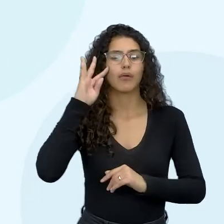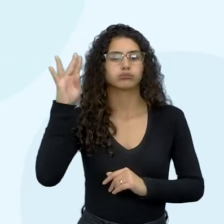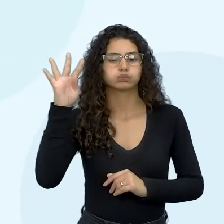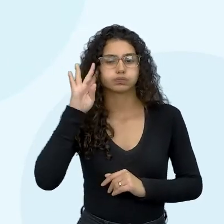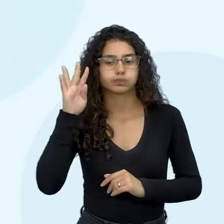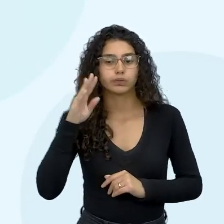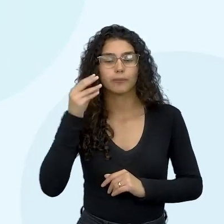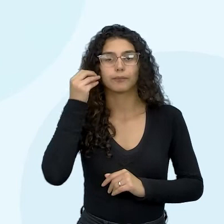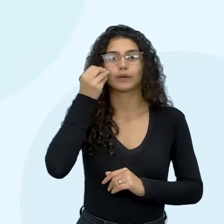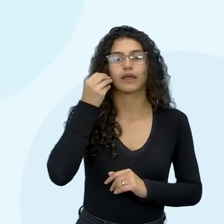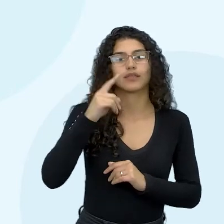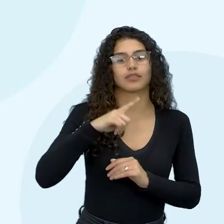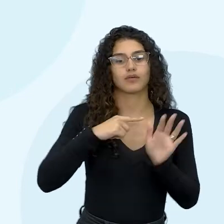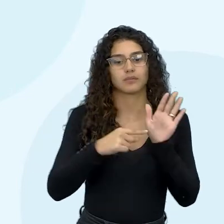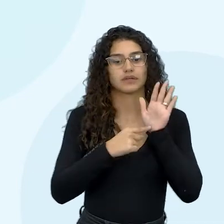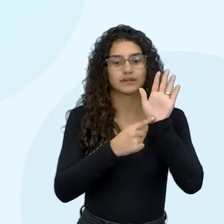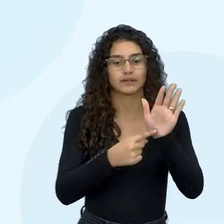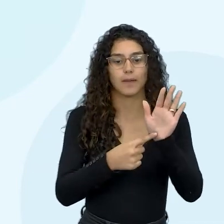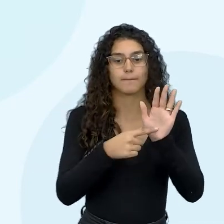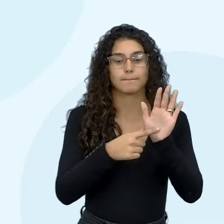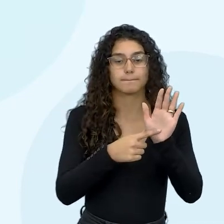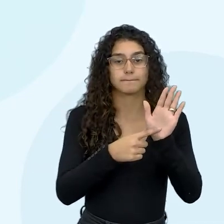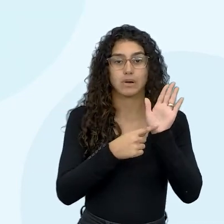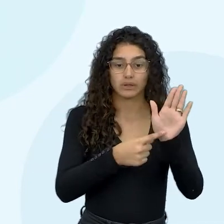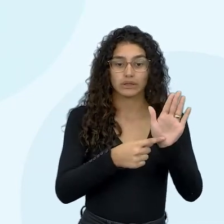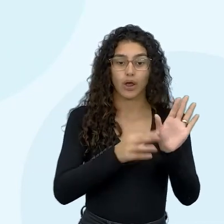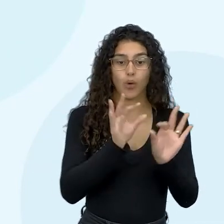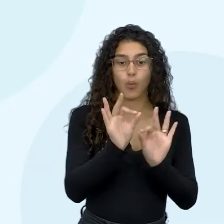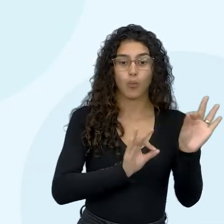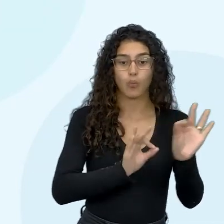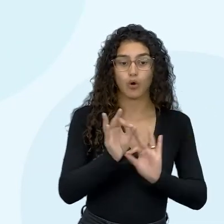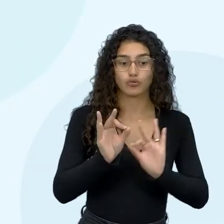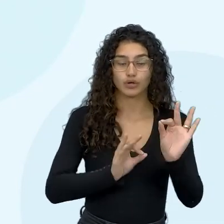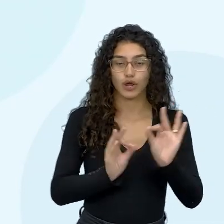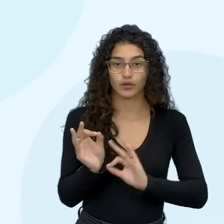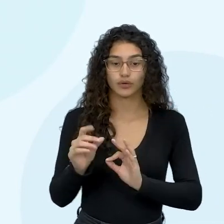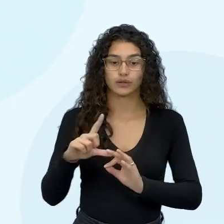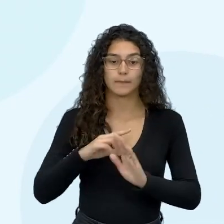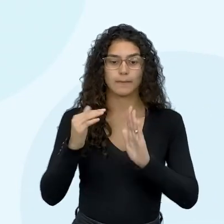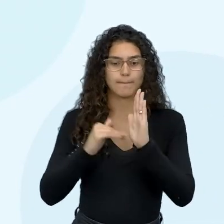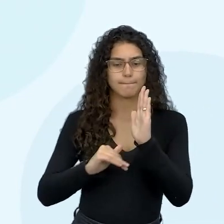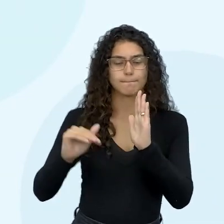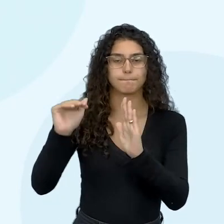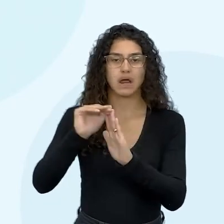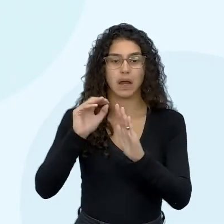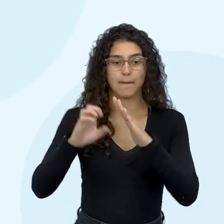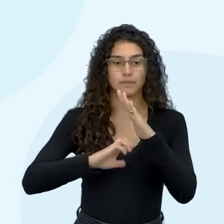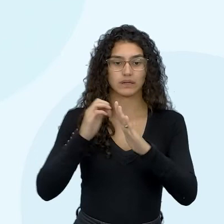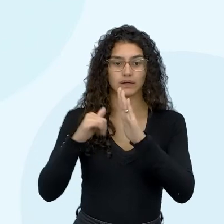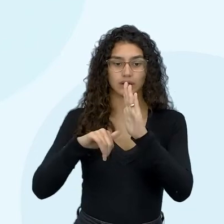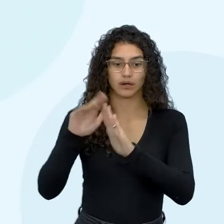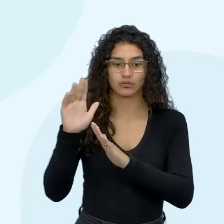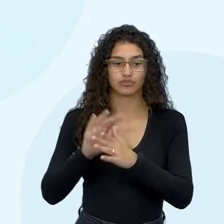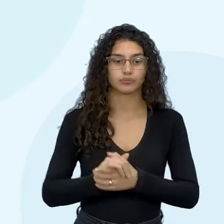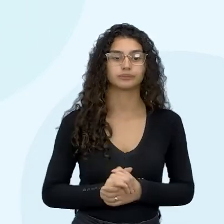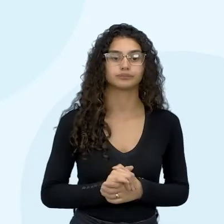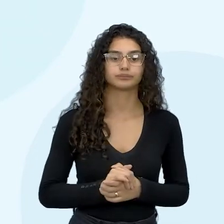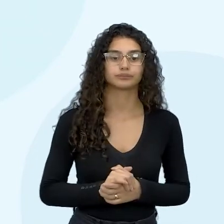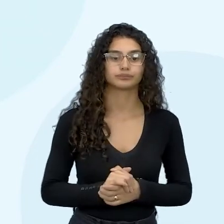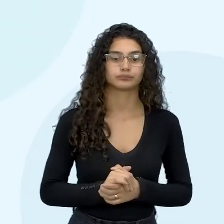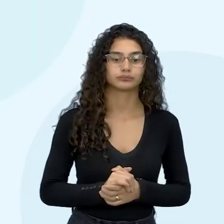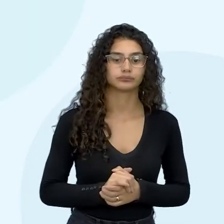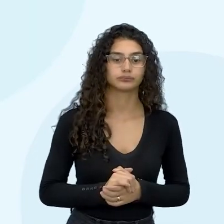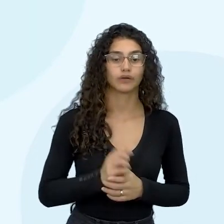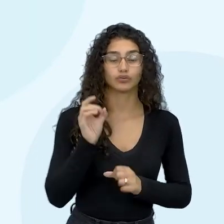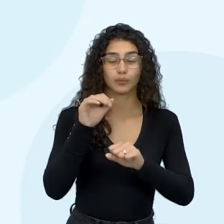imaginando que a oportunidade apareceu para apresentar o projeto para grandes consultoras, tá? Então,